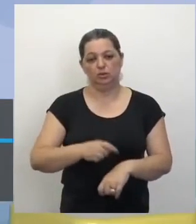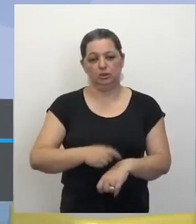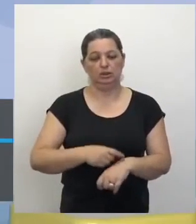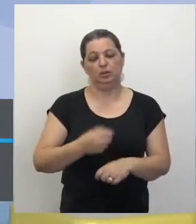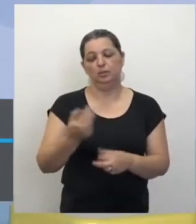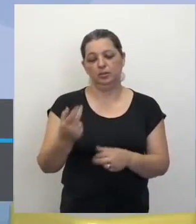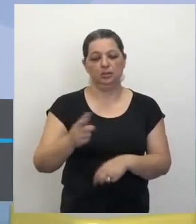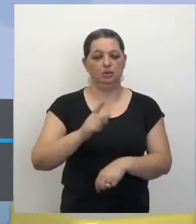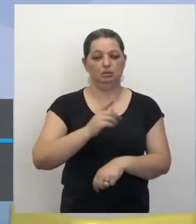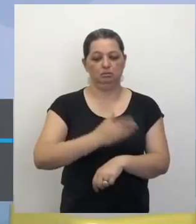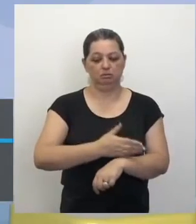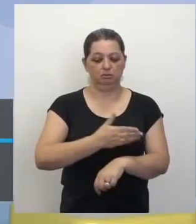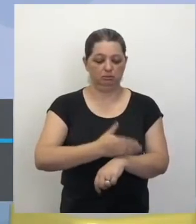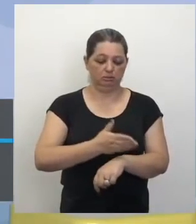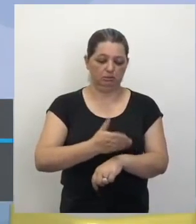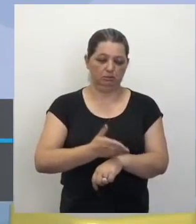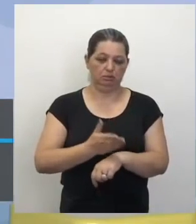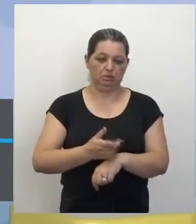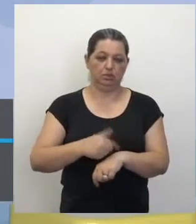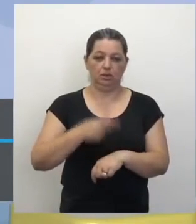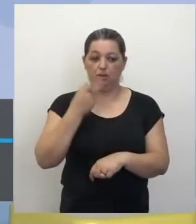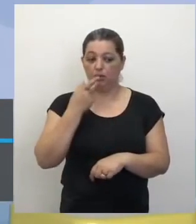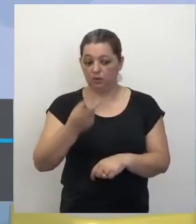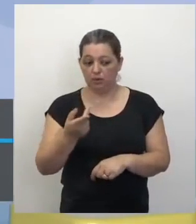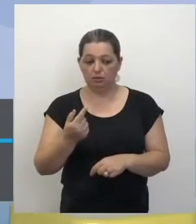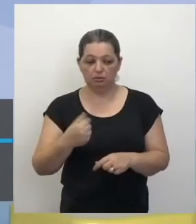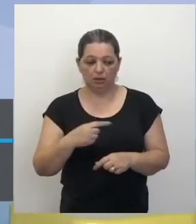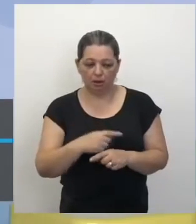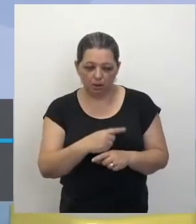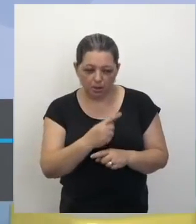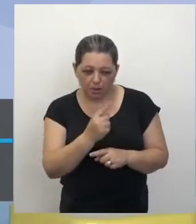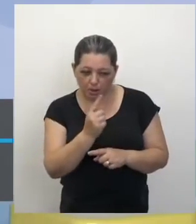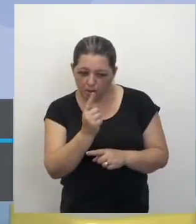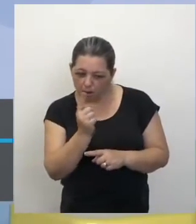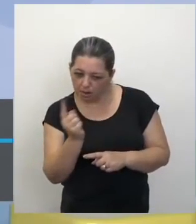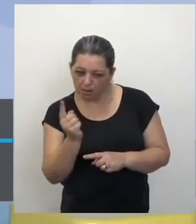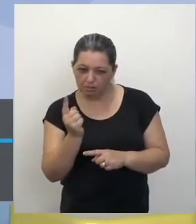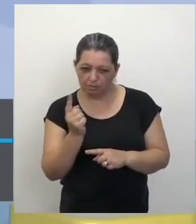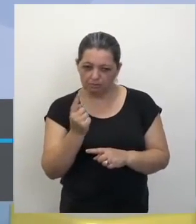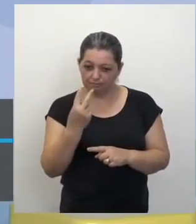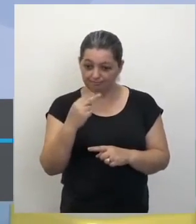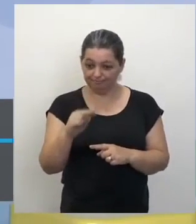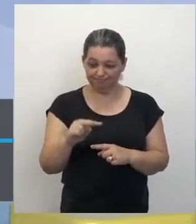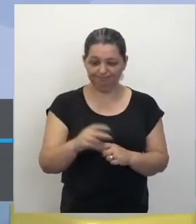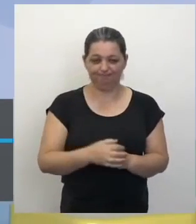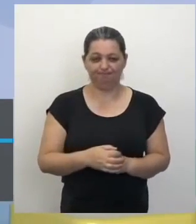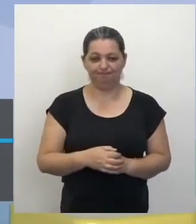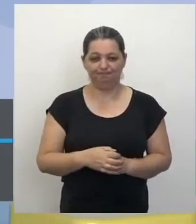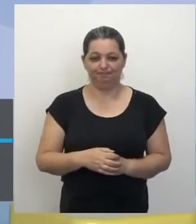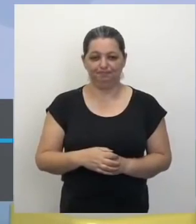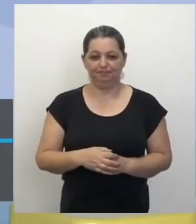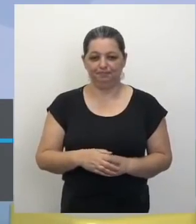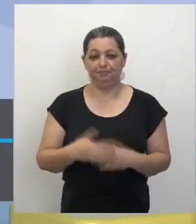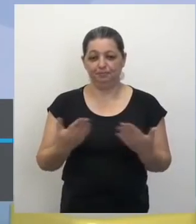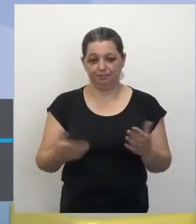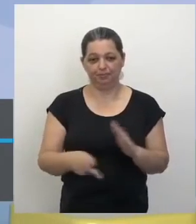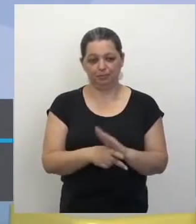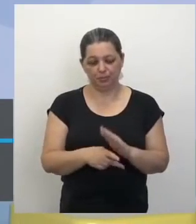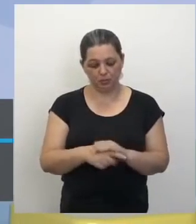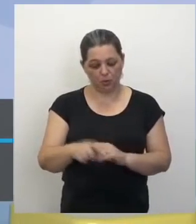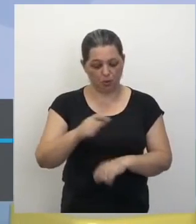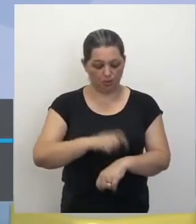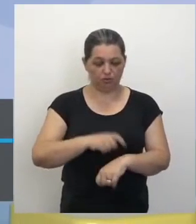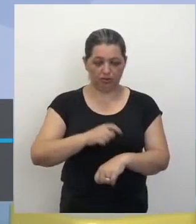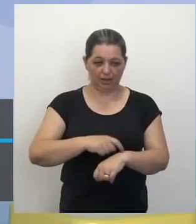relógio. Eu estou aqui falando com você e olhando um relógio correr na minha frente. Enfim, essa frequência do relógio é